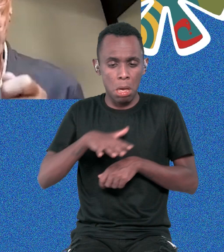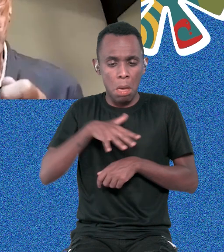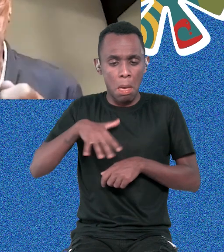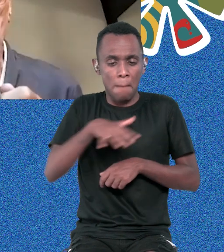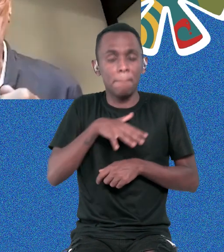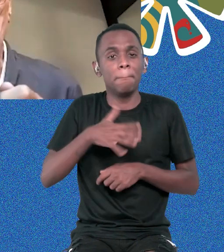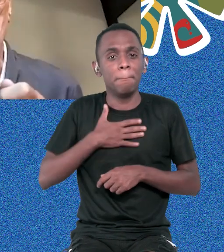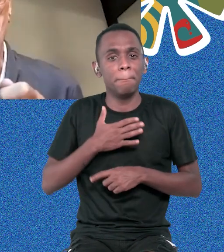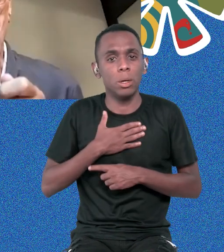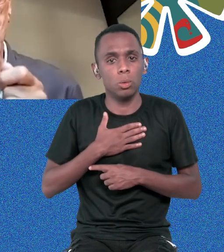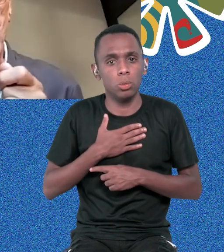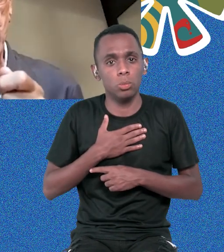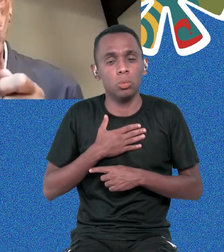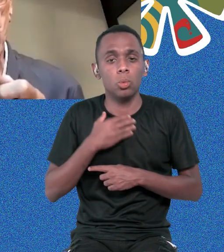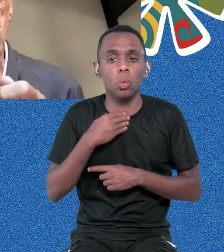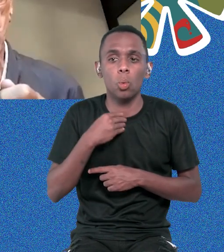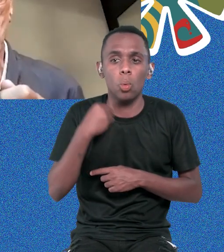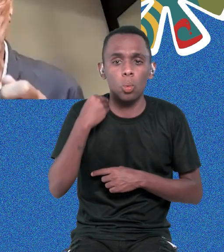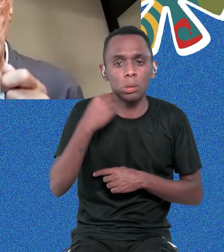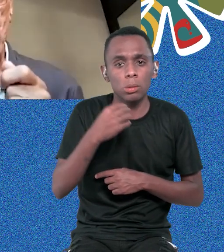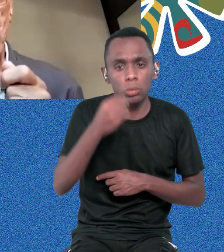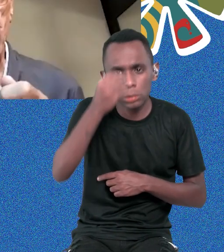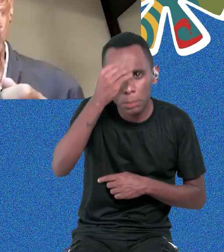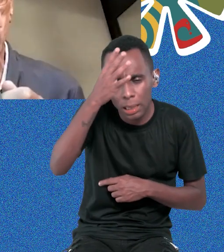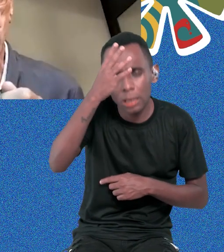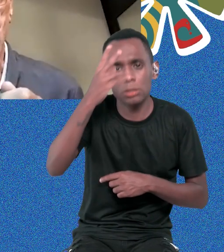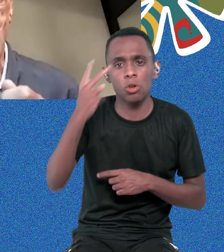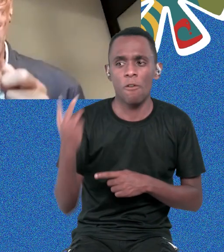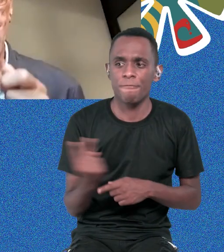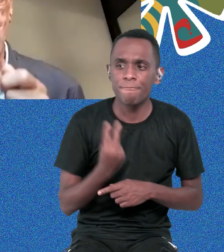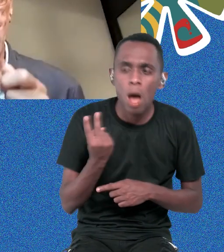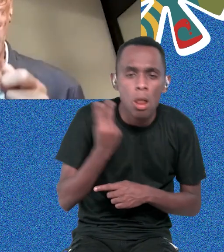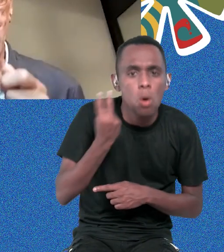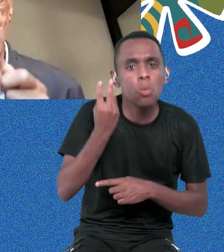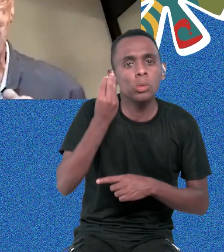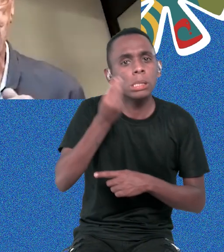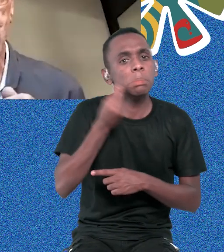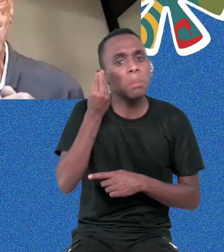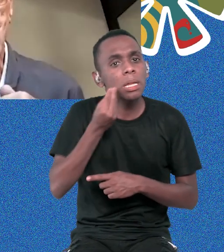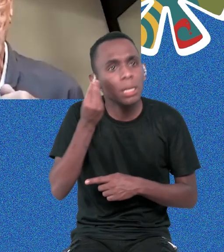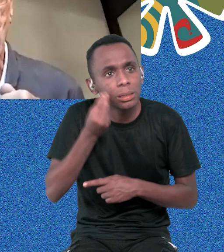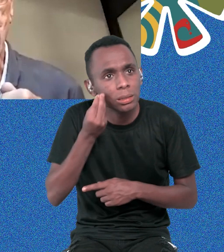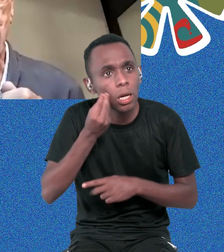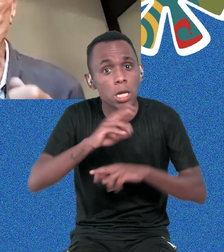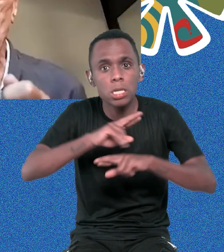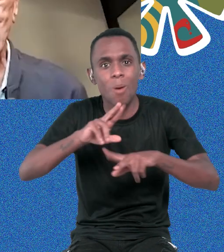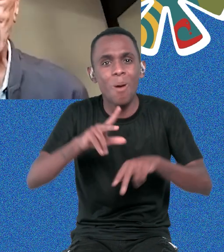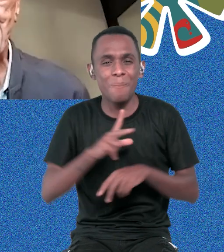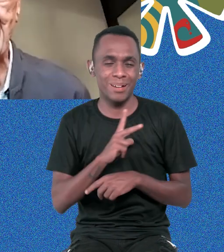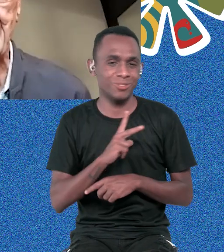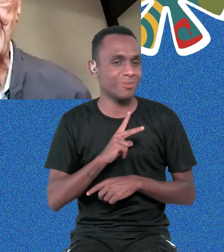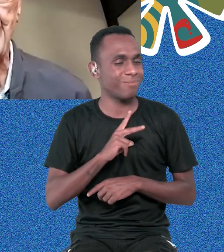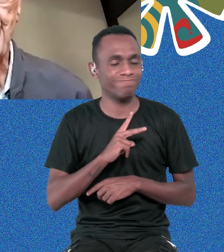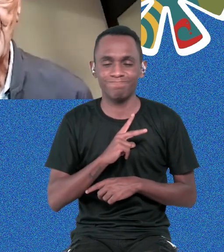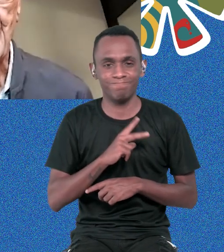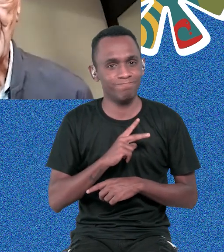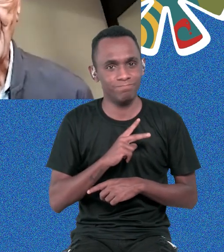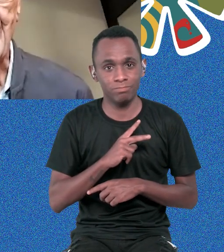O conhecimento, as vivências, os valores, as identidades não são